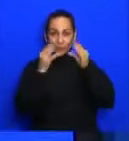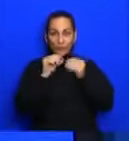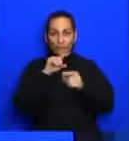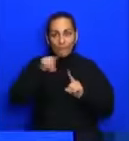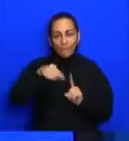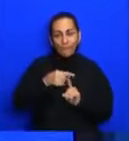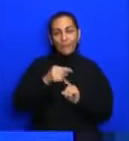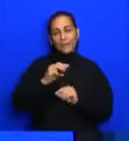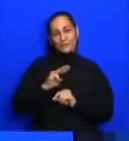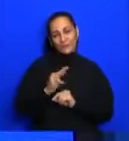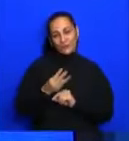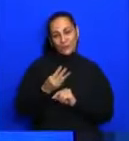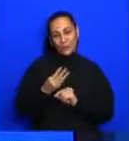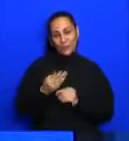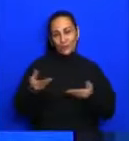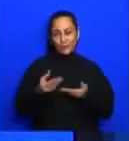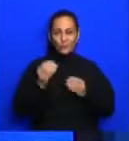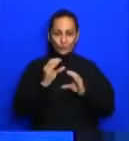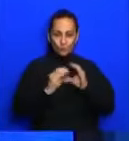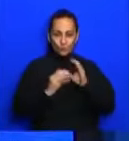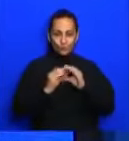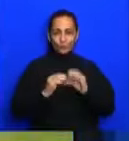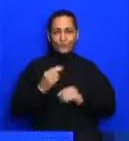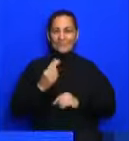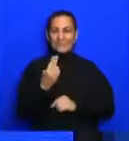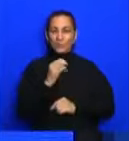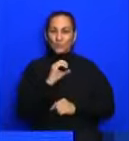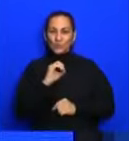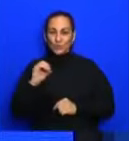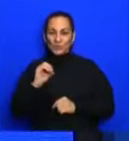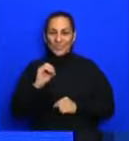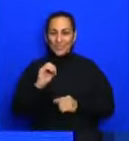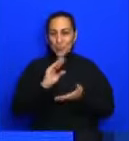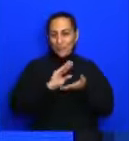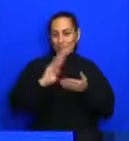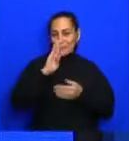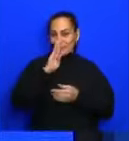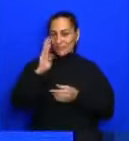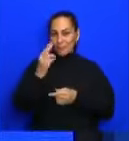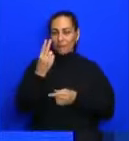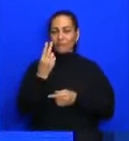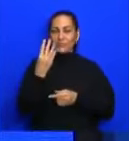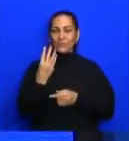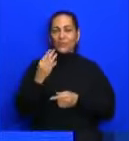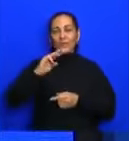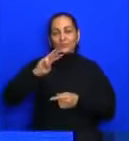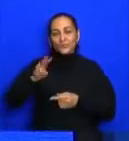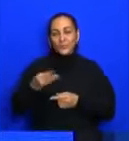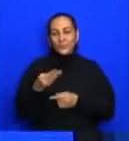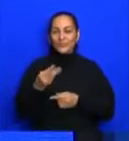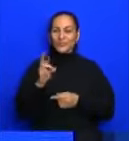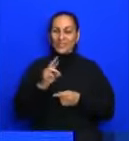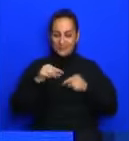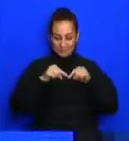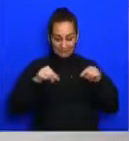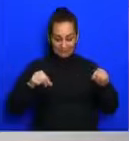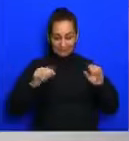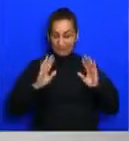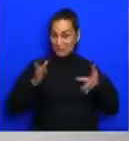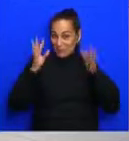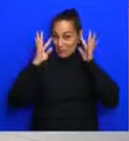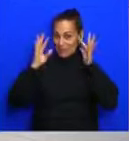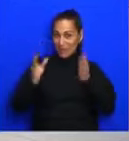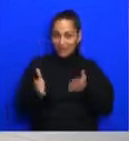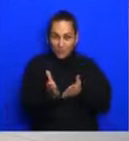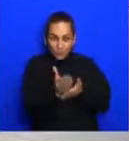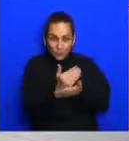noite da Mais Milionária. Hoje é o concurso 200, com prêmio estimado de 24 milhões de reais. Já